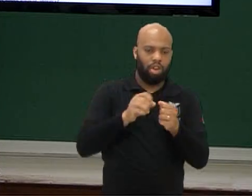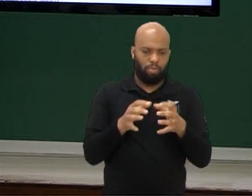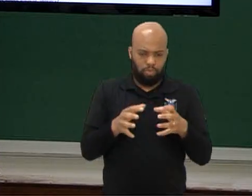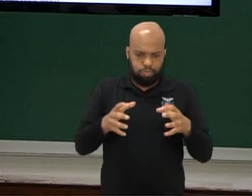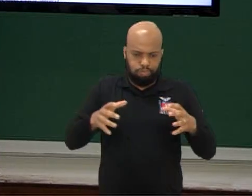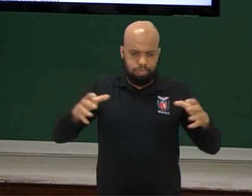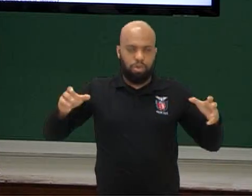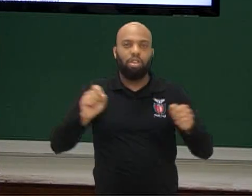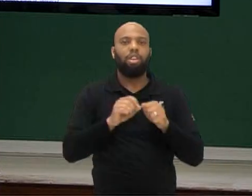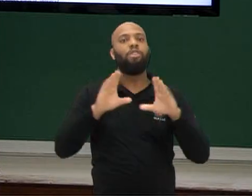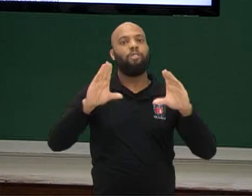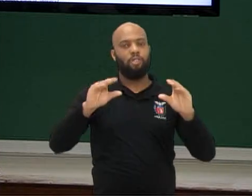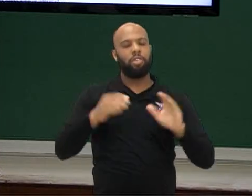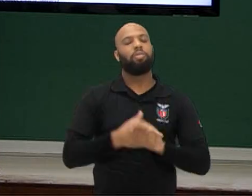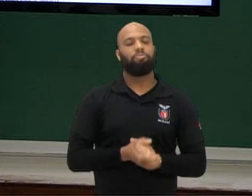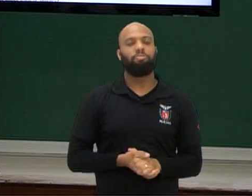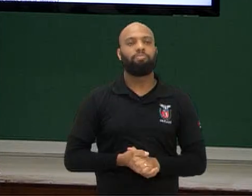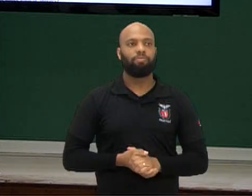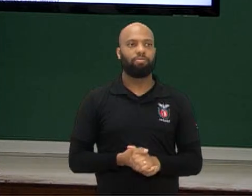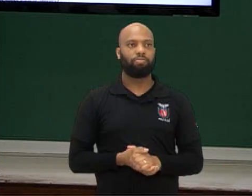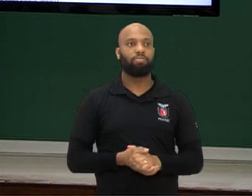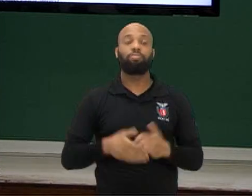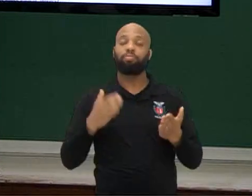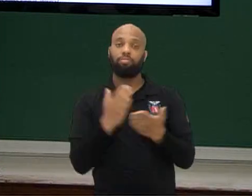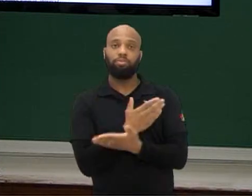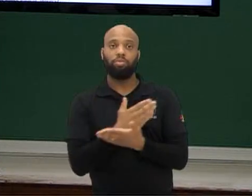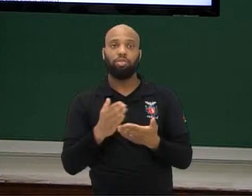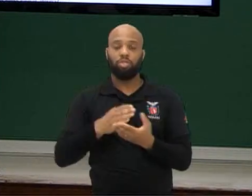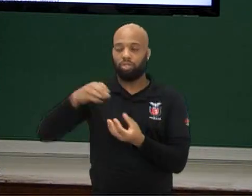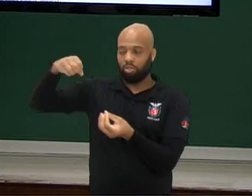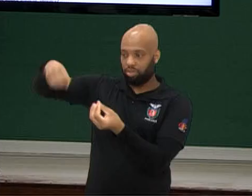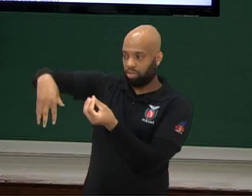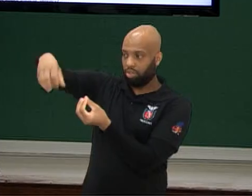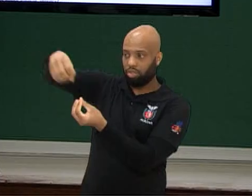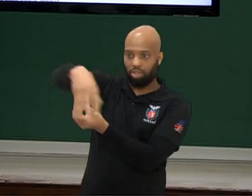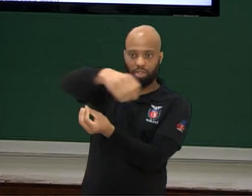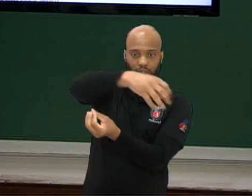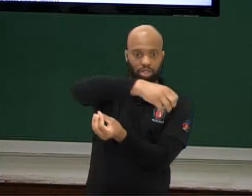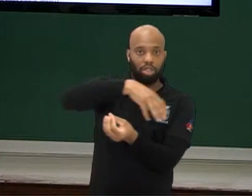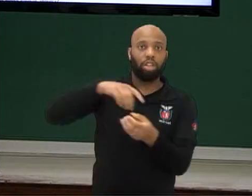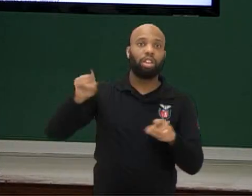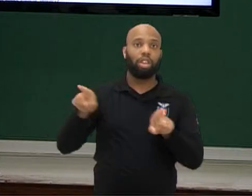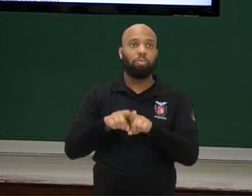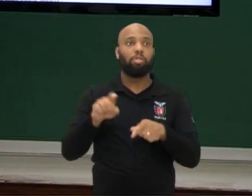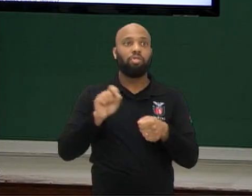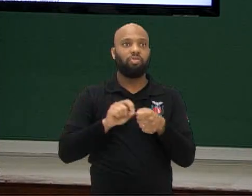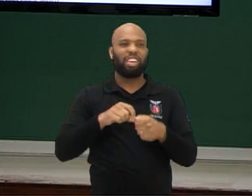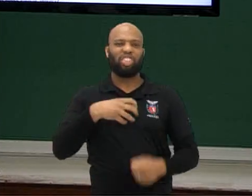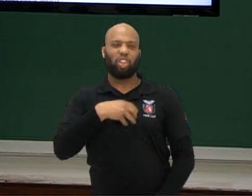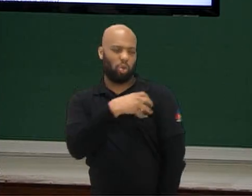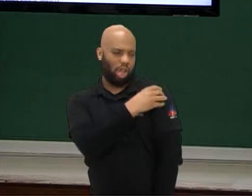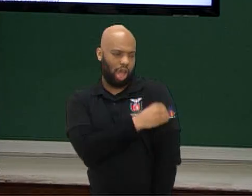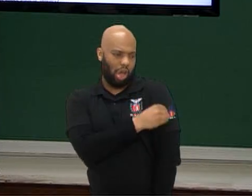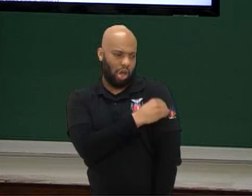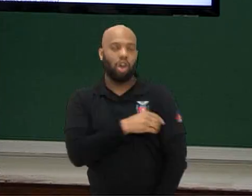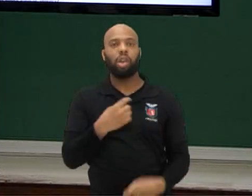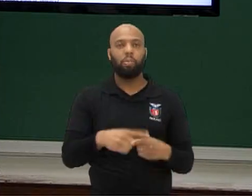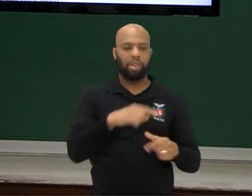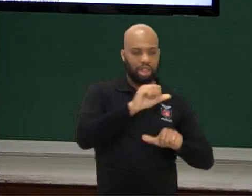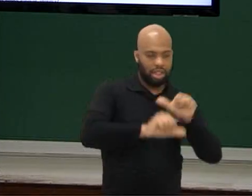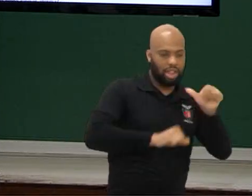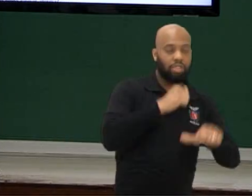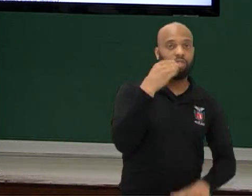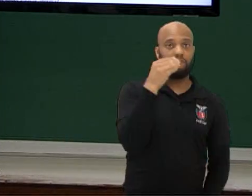fofinha. Muito interessante. Alguns fungos fazem a fermentação chamada alcoólica, pessoal. Transformam